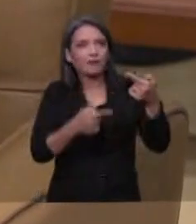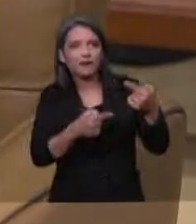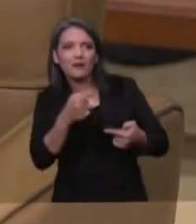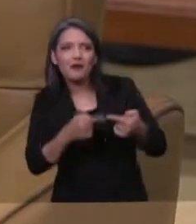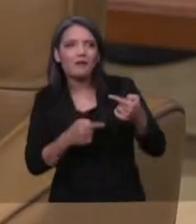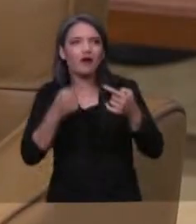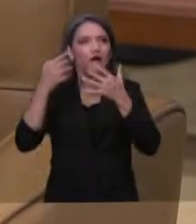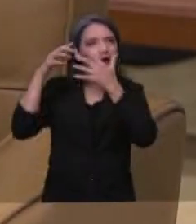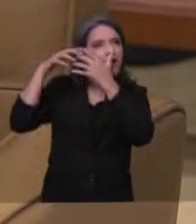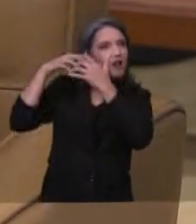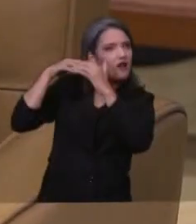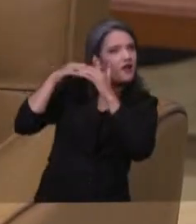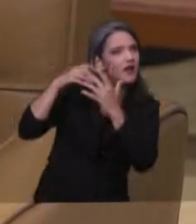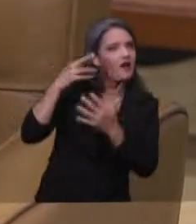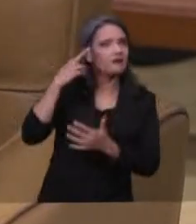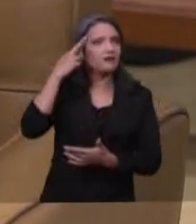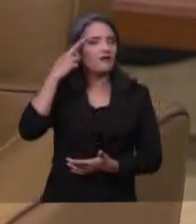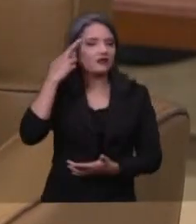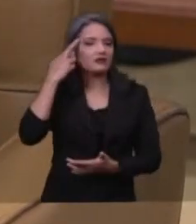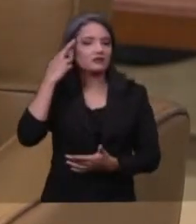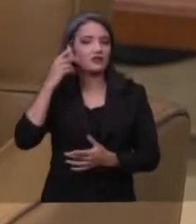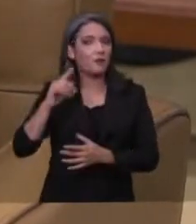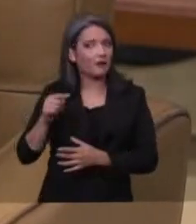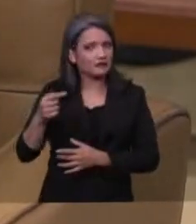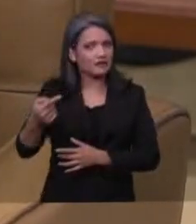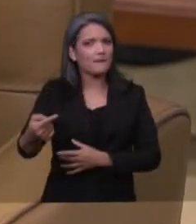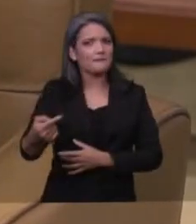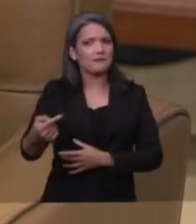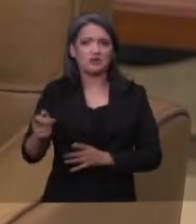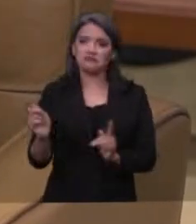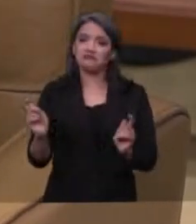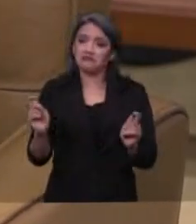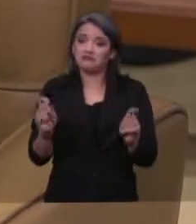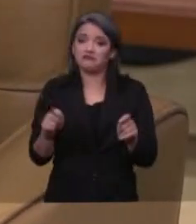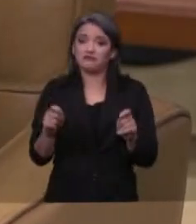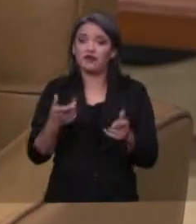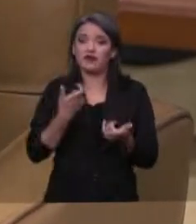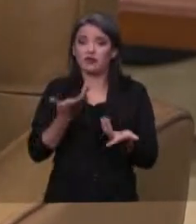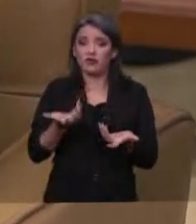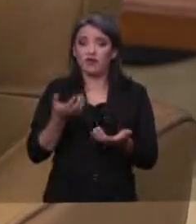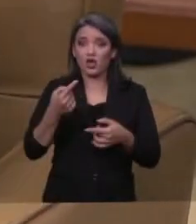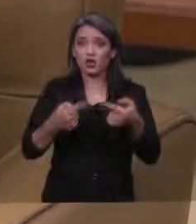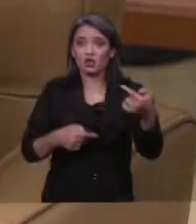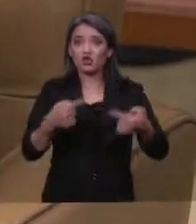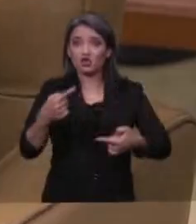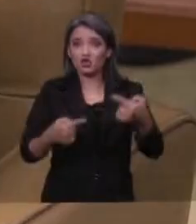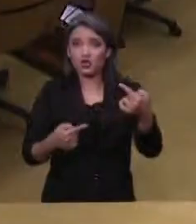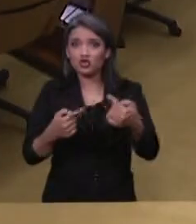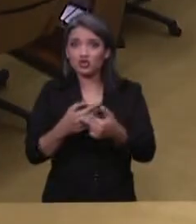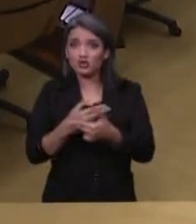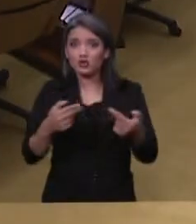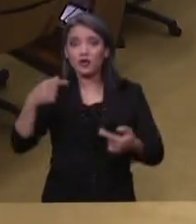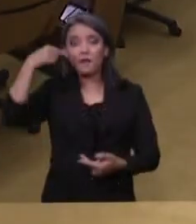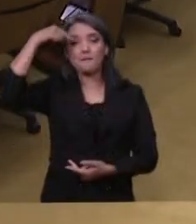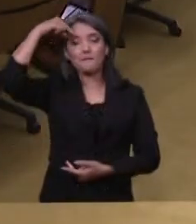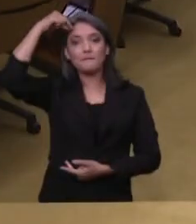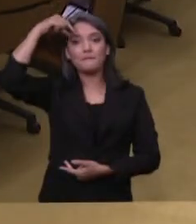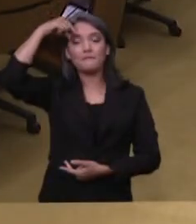Pereira. Quem vota é o excelentíssimo ministro Gilmar Mendes, ministro do STF. Aquilo que foi trazido agora pelo ministro Barroso,